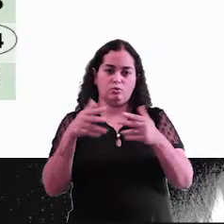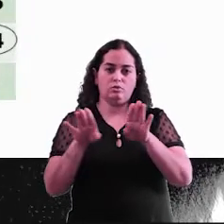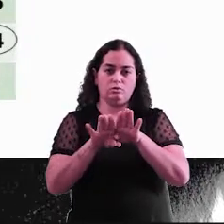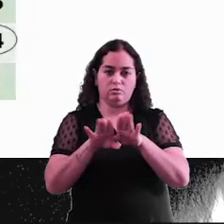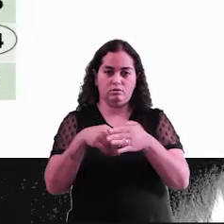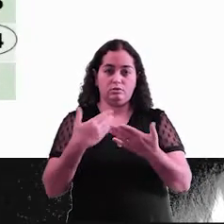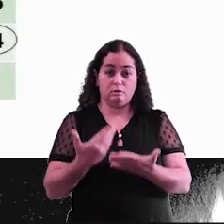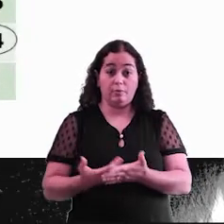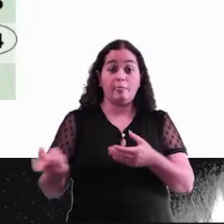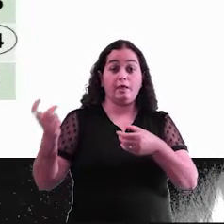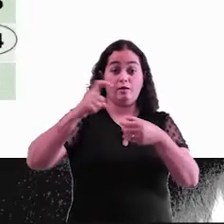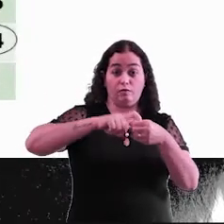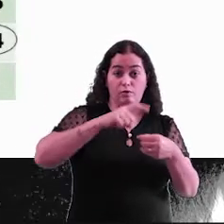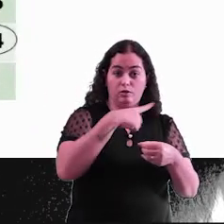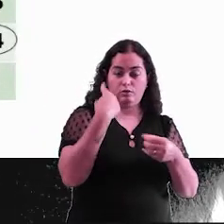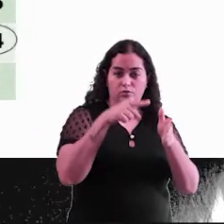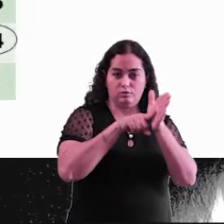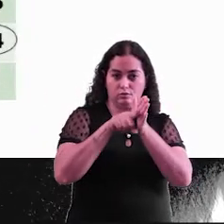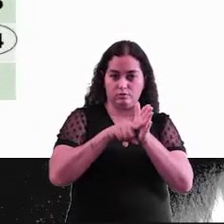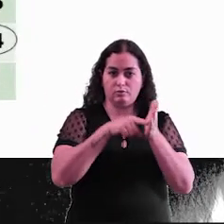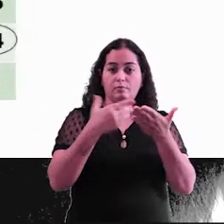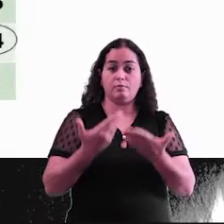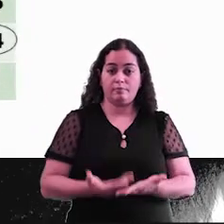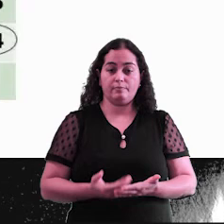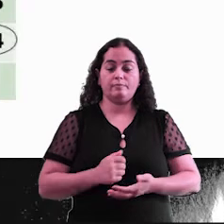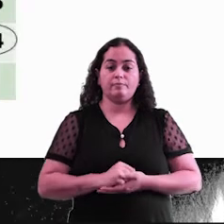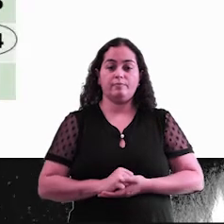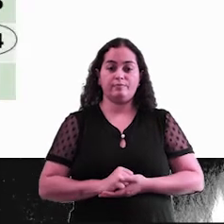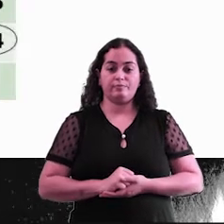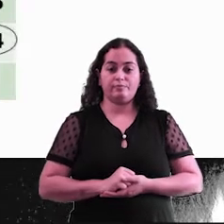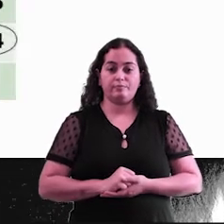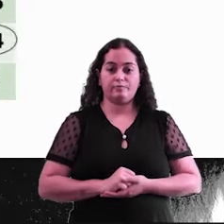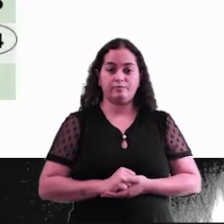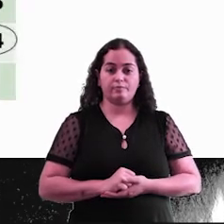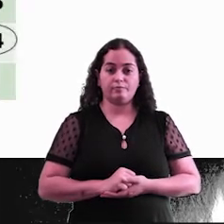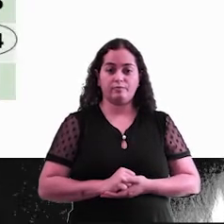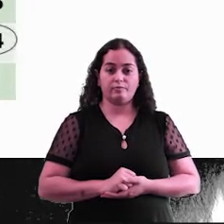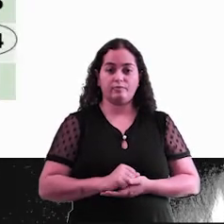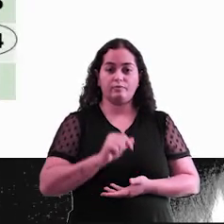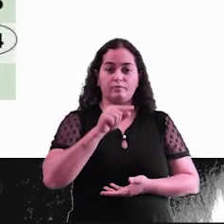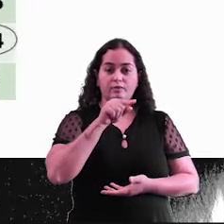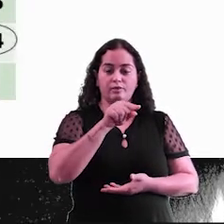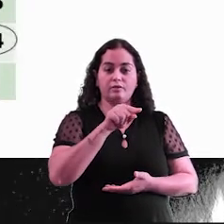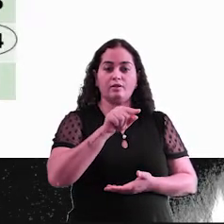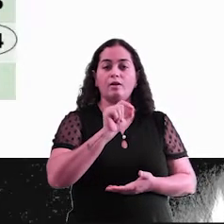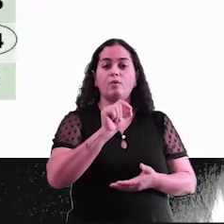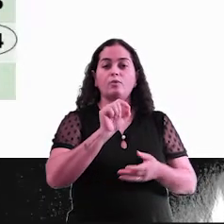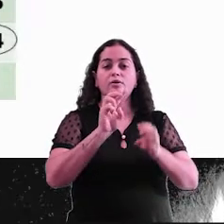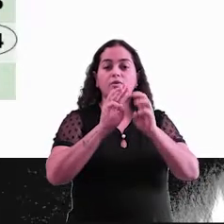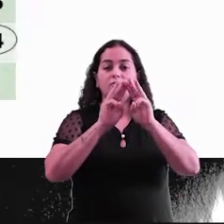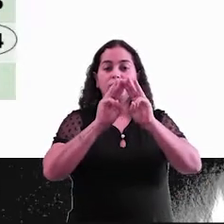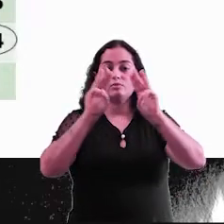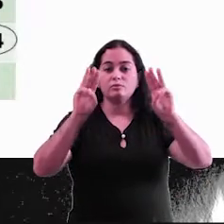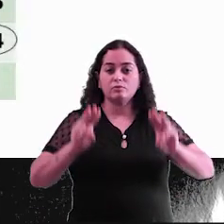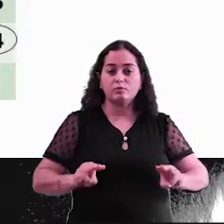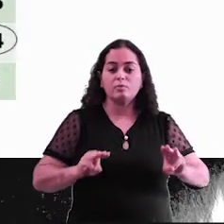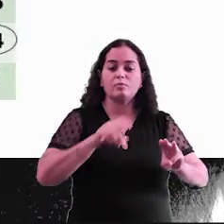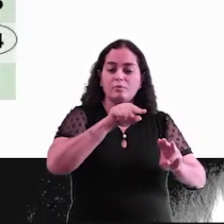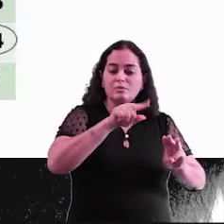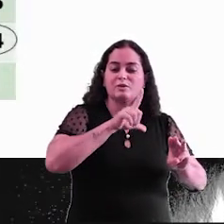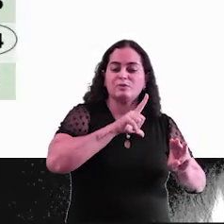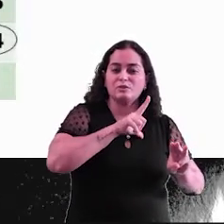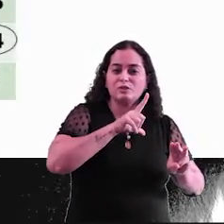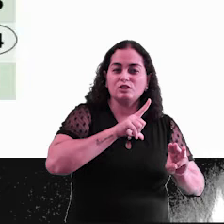perguntas, a gente perguntou primeiro se os museus possuíam websites. E dos 109 museus que responderam à